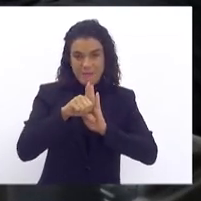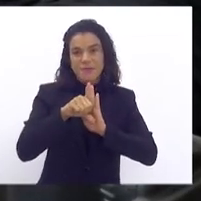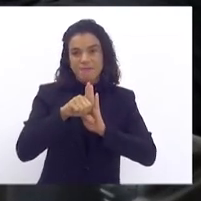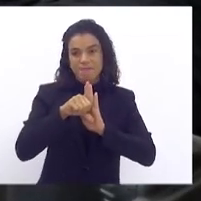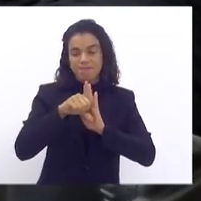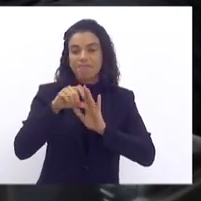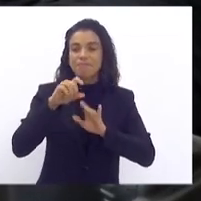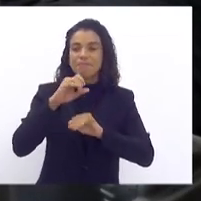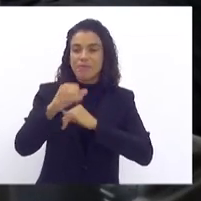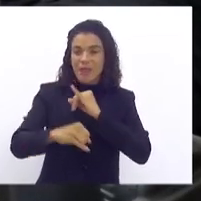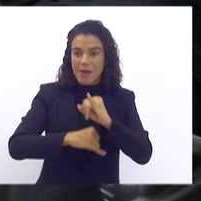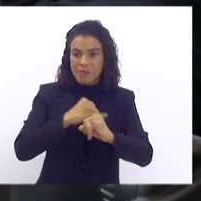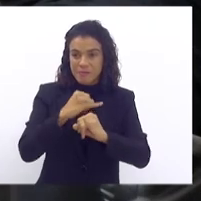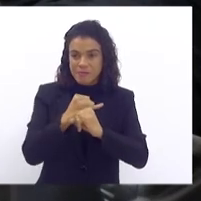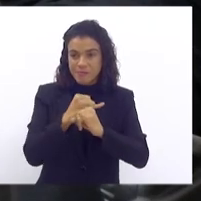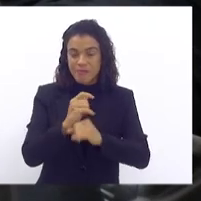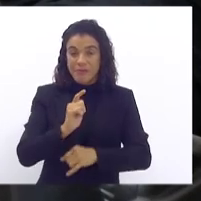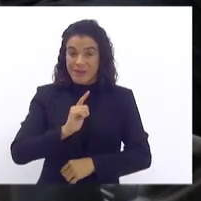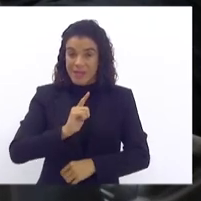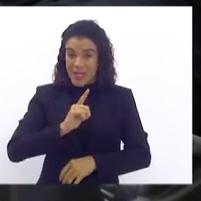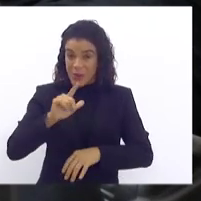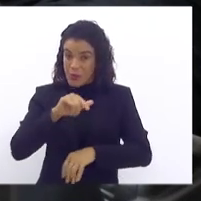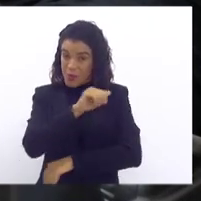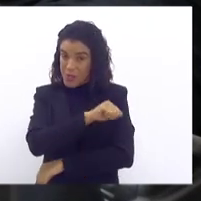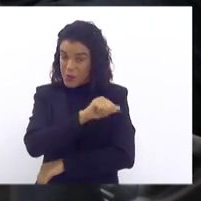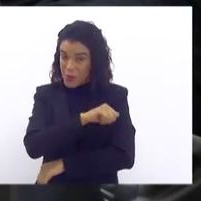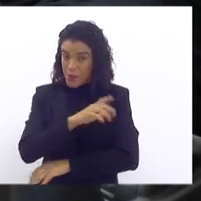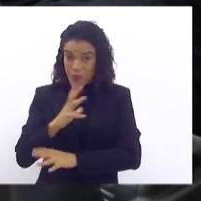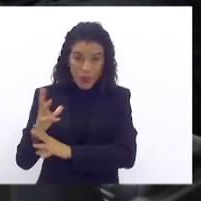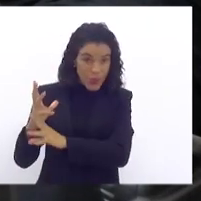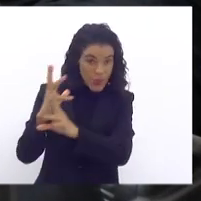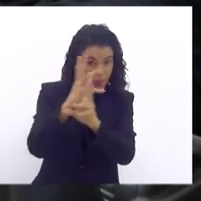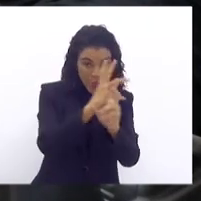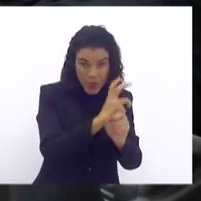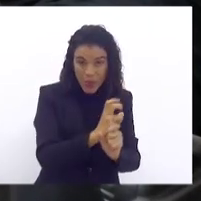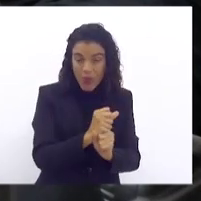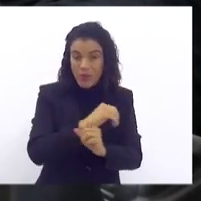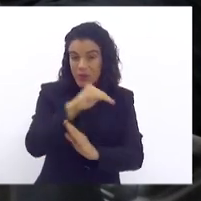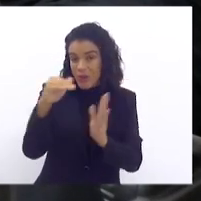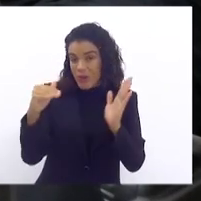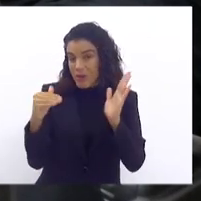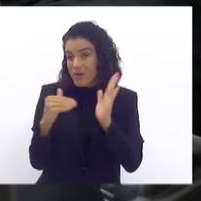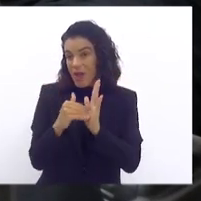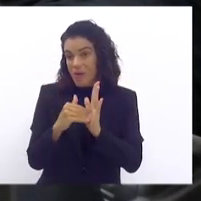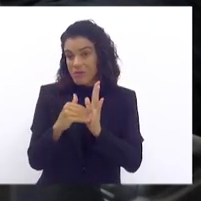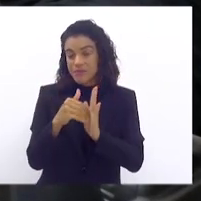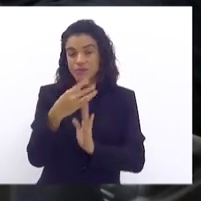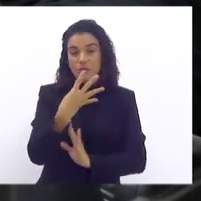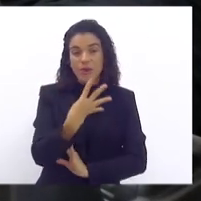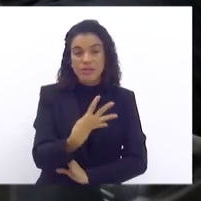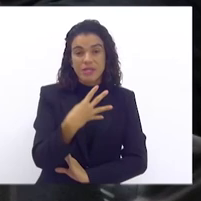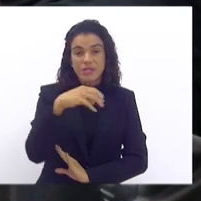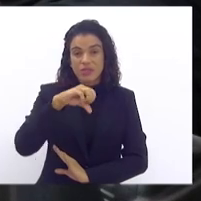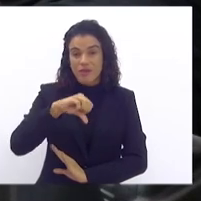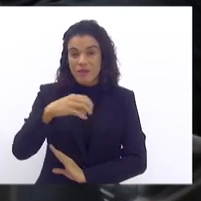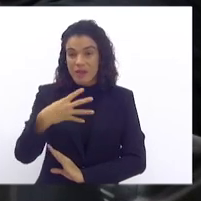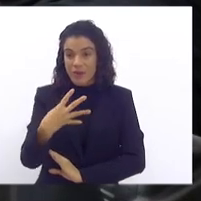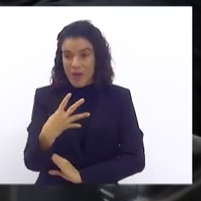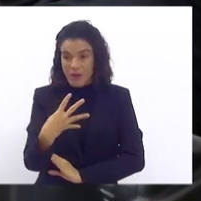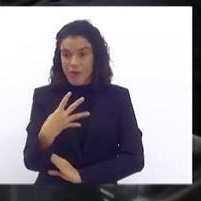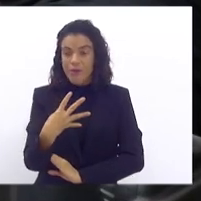Rio, a gente tem hoje, total, foram tombados, né,